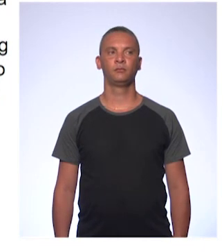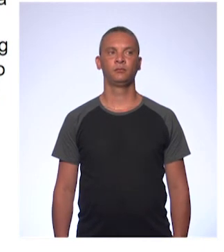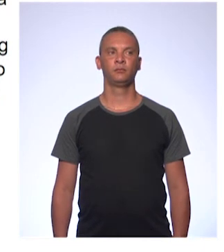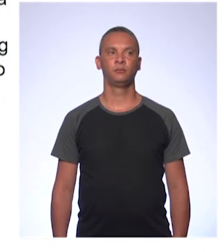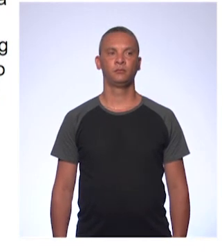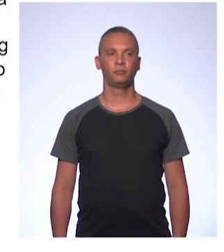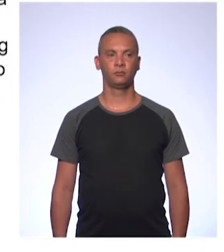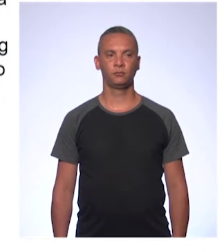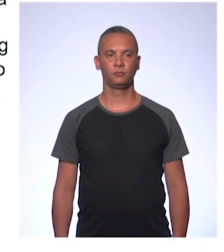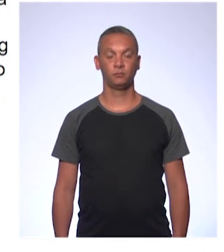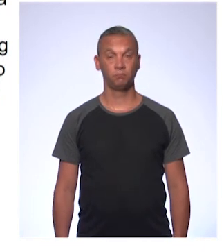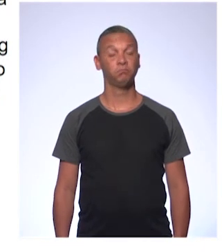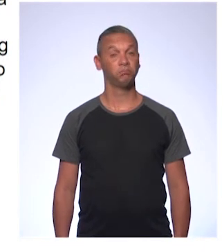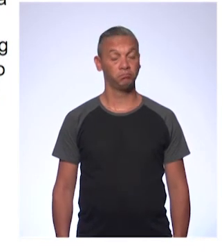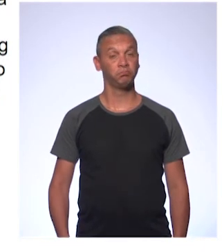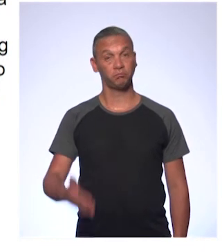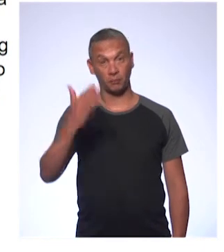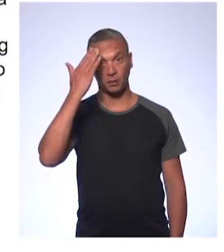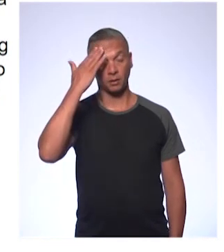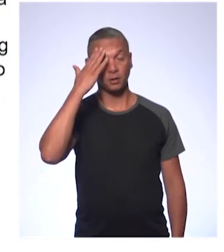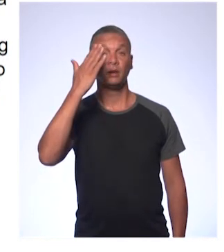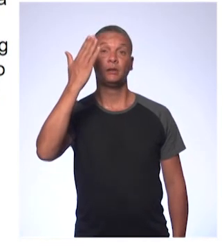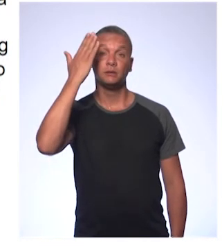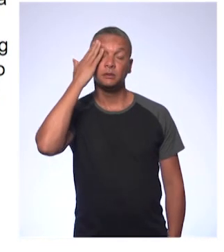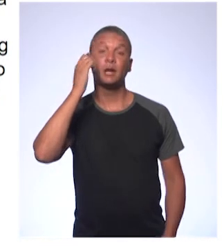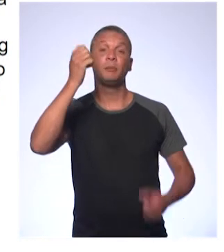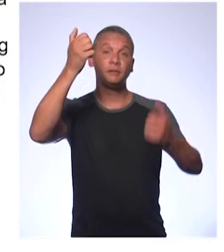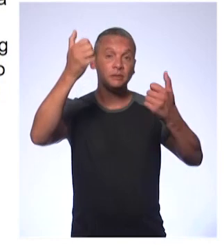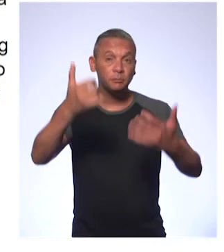deu para entender muita coisa. A gente sabe que ele está falando de